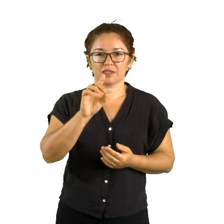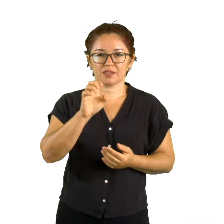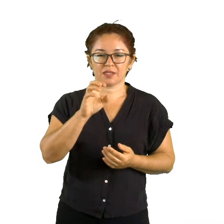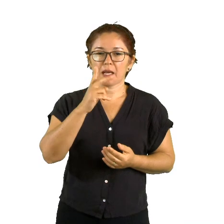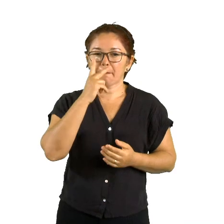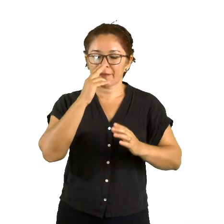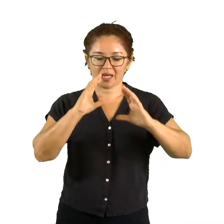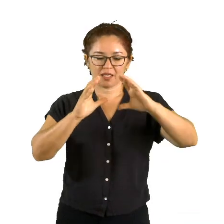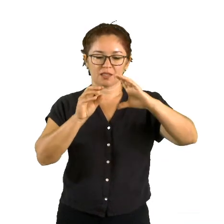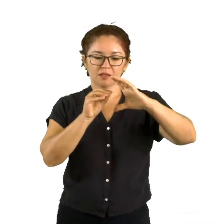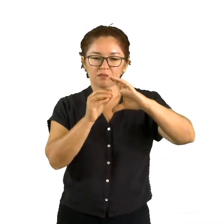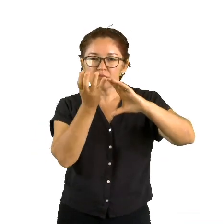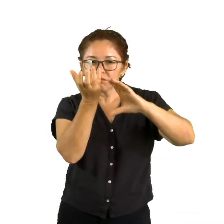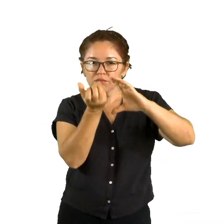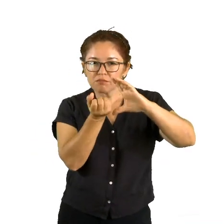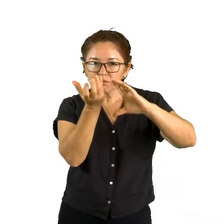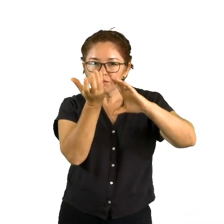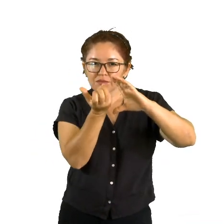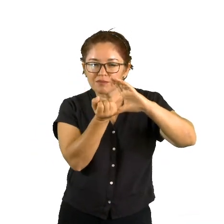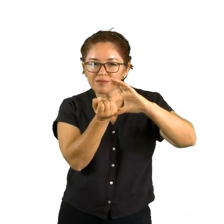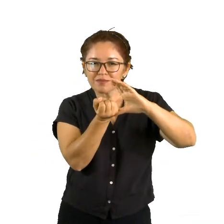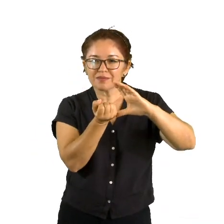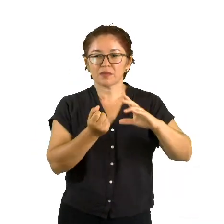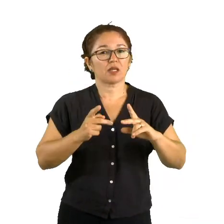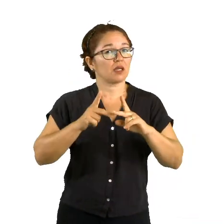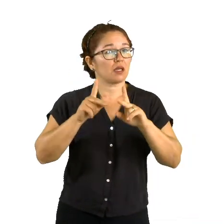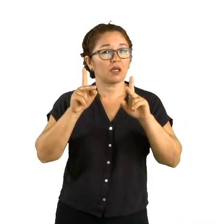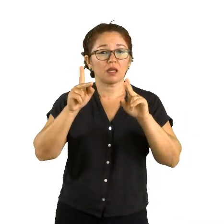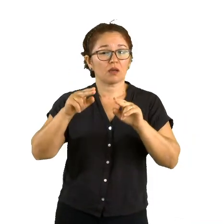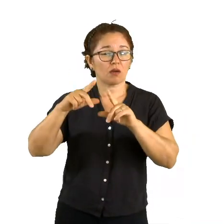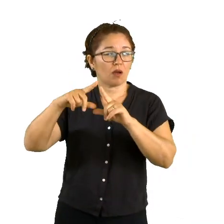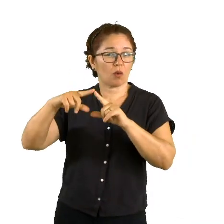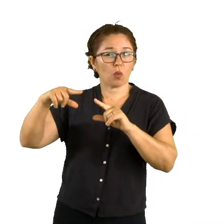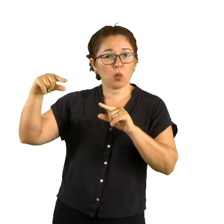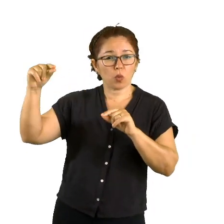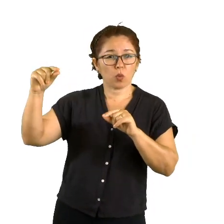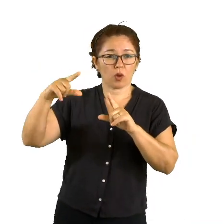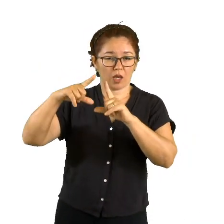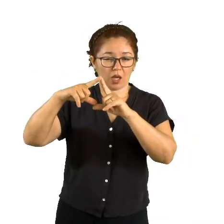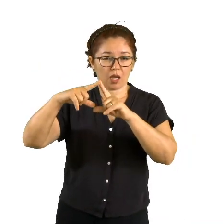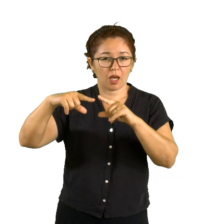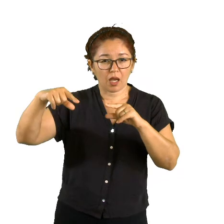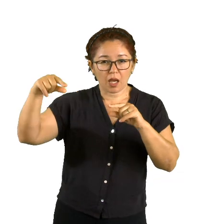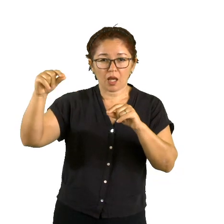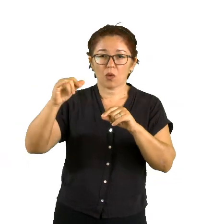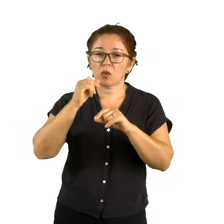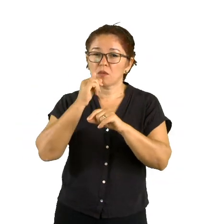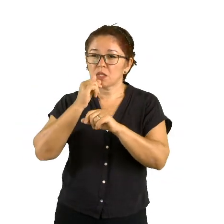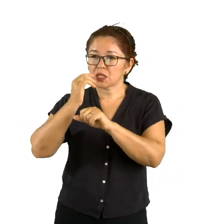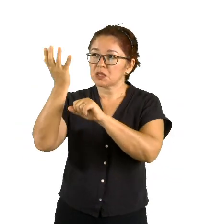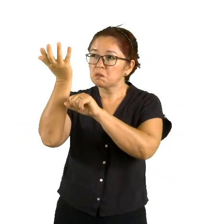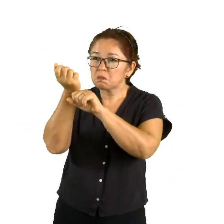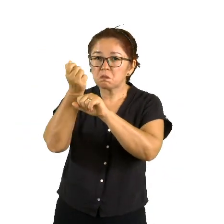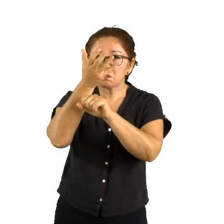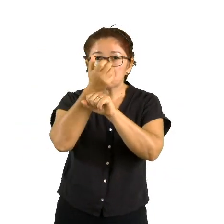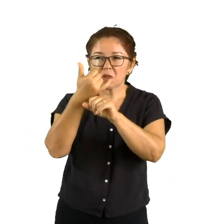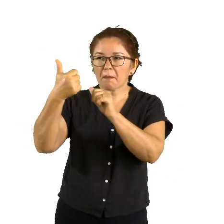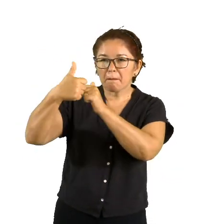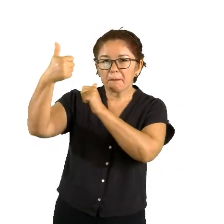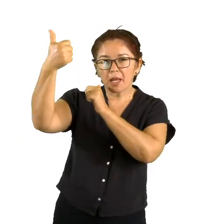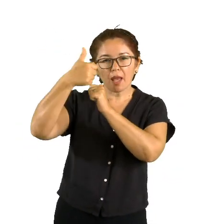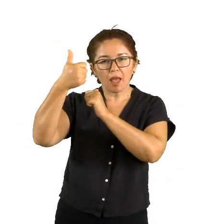E a Lua também atrai as coisas que estão próximas dela para a sua superfície. Então,